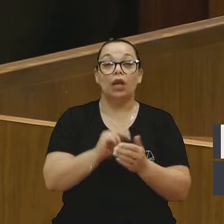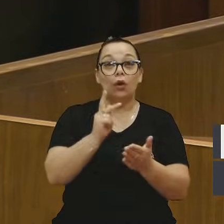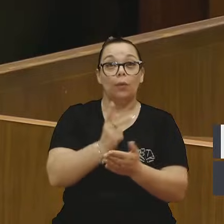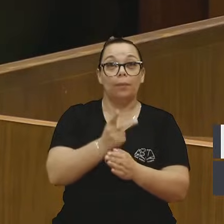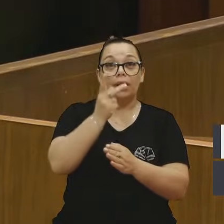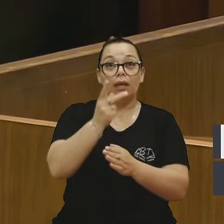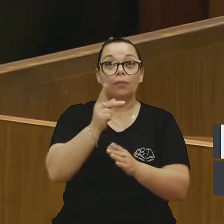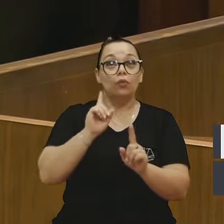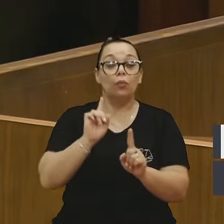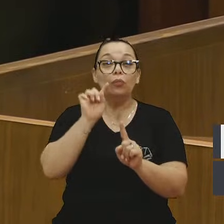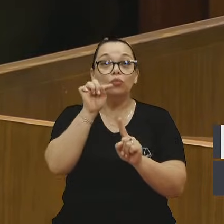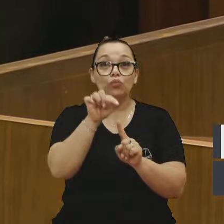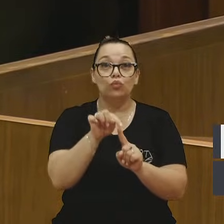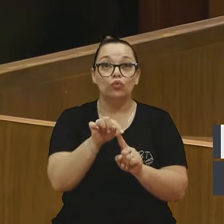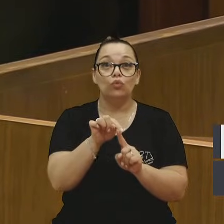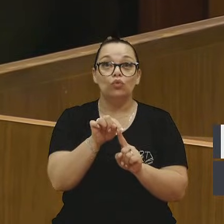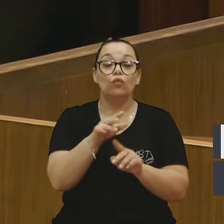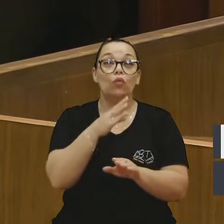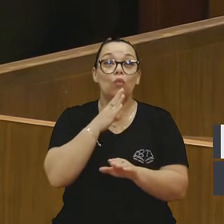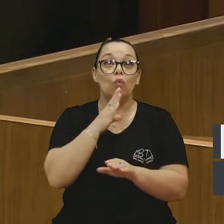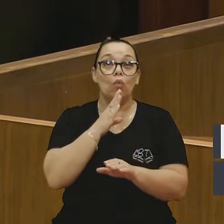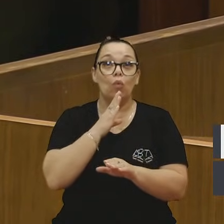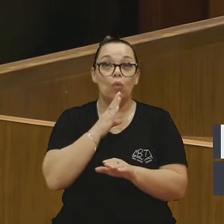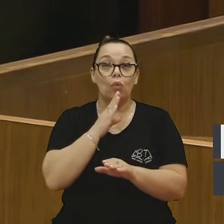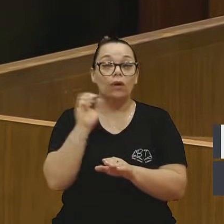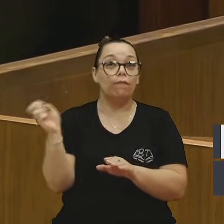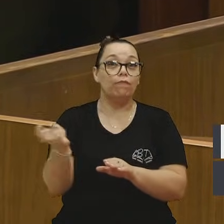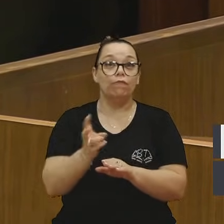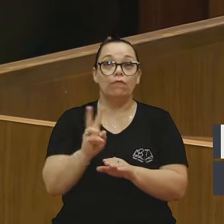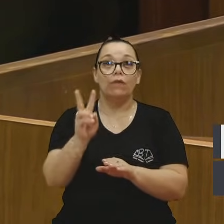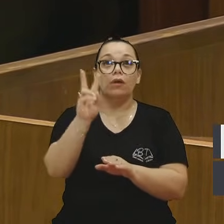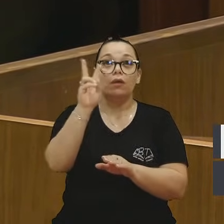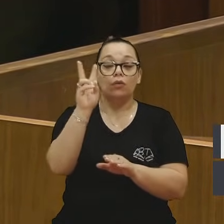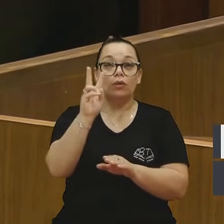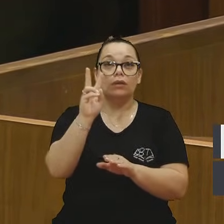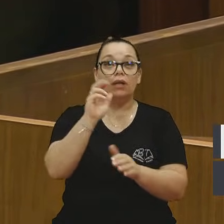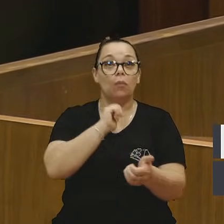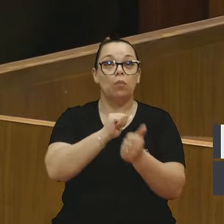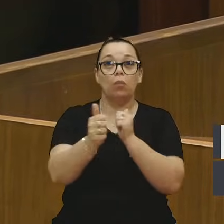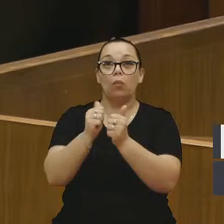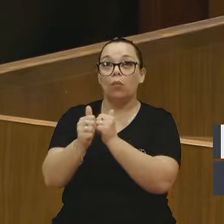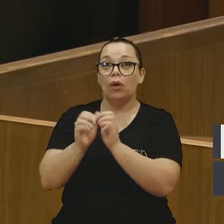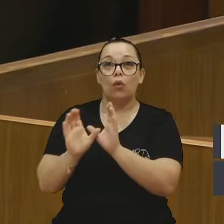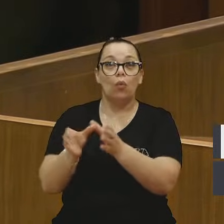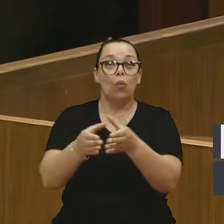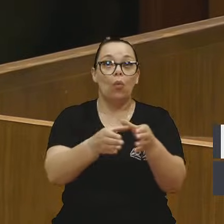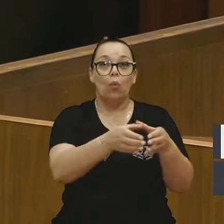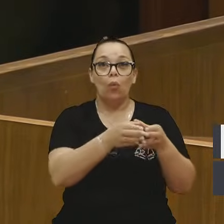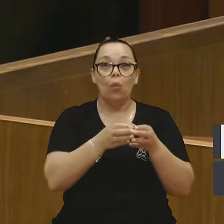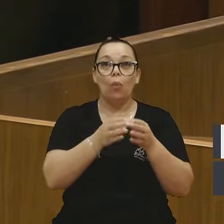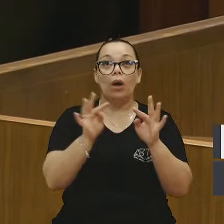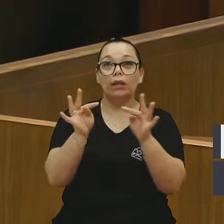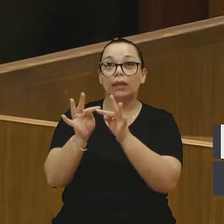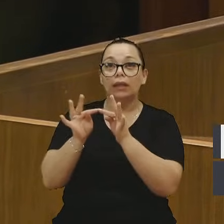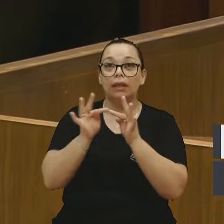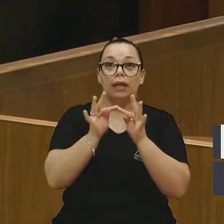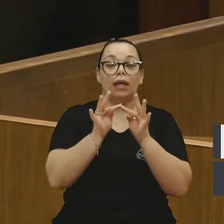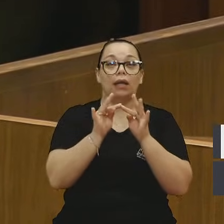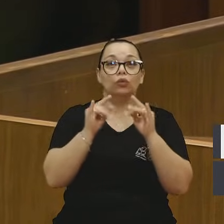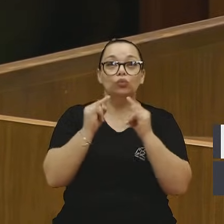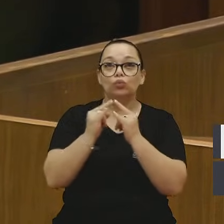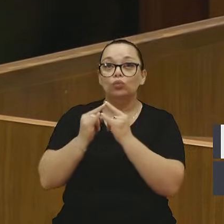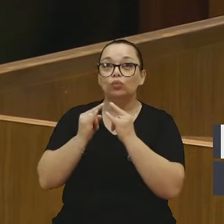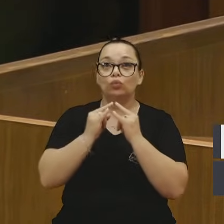tem por objetivo reconhecer e valorizar atletas, equipes, técnicos,